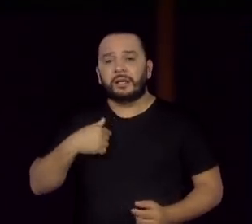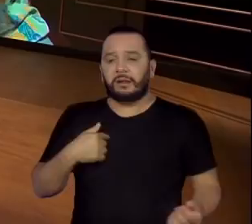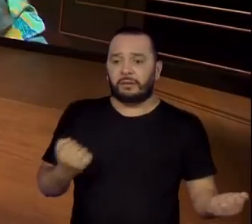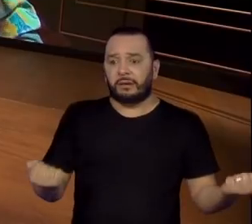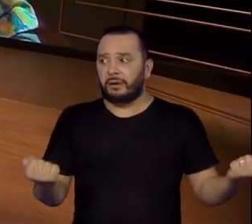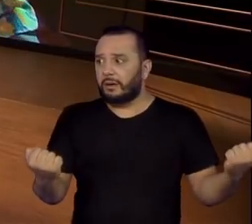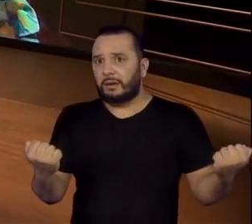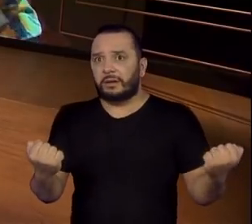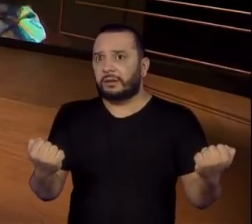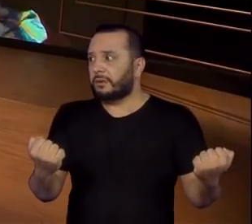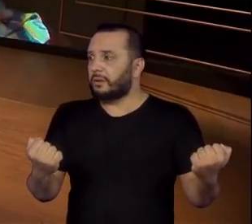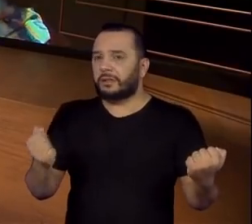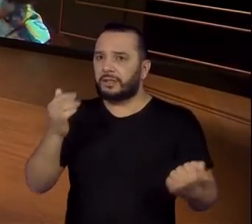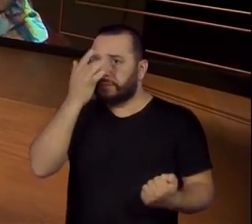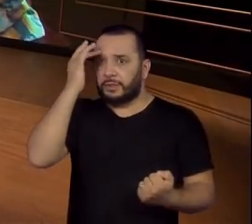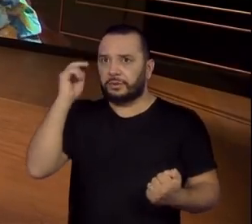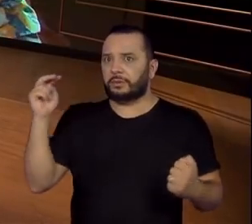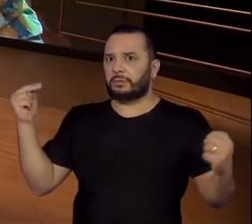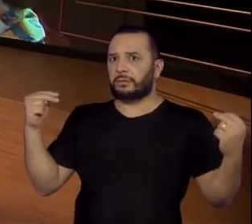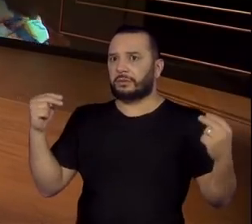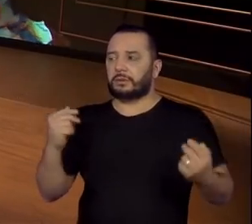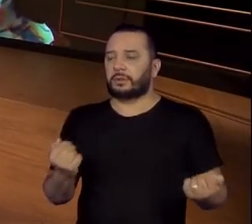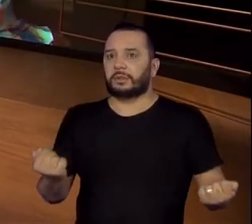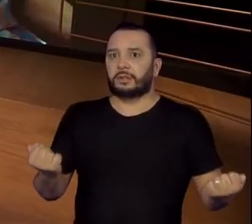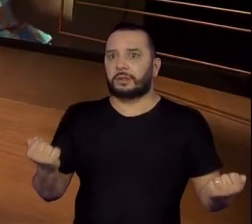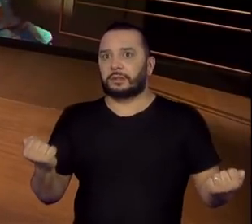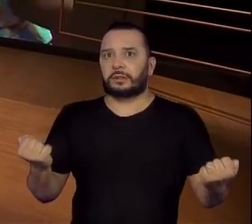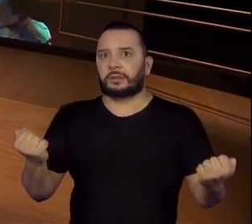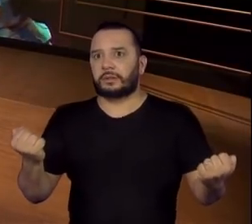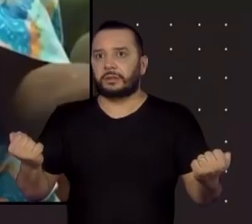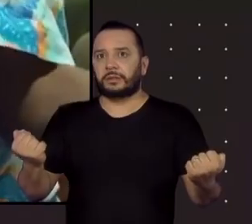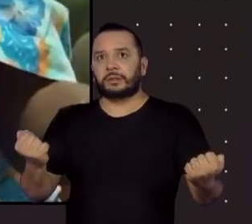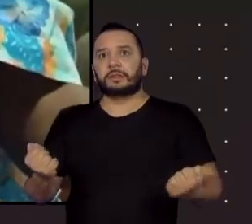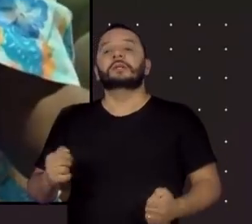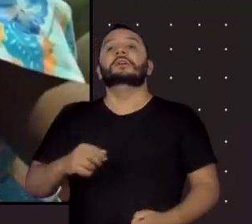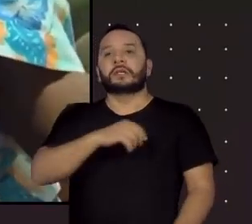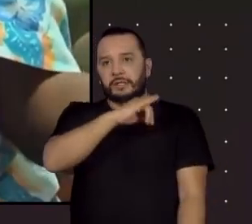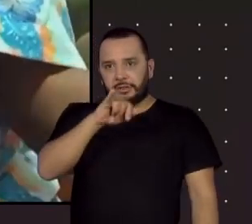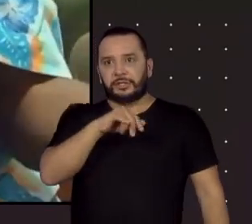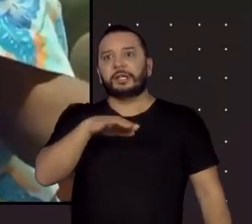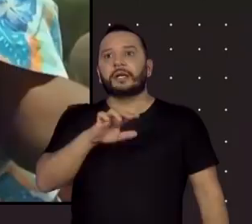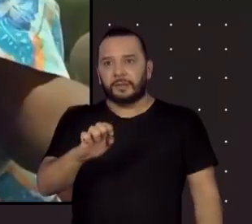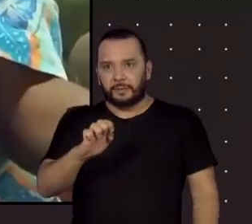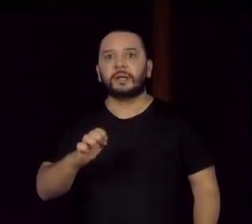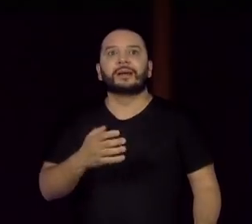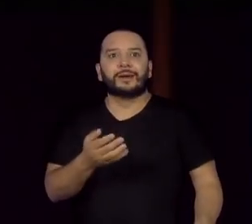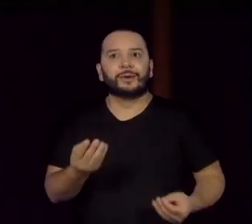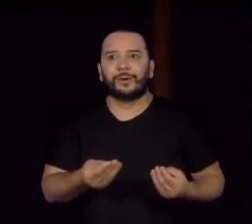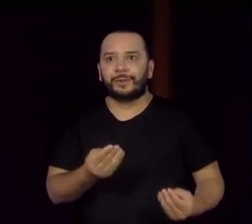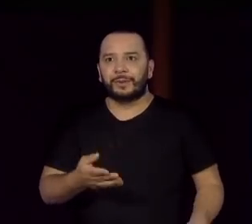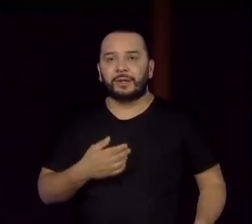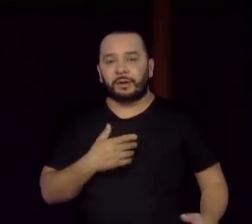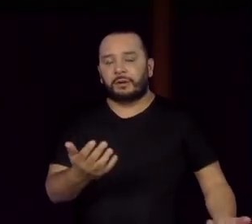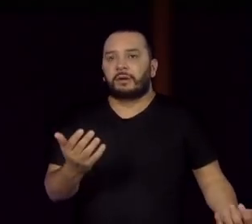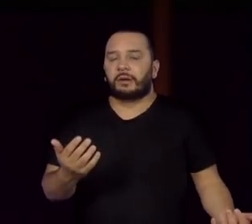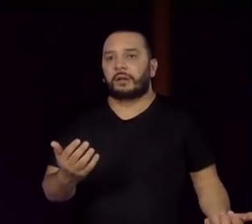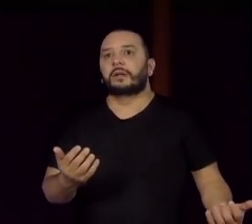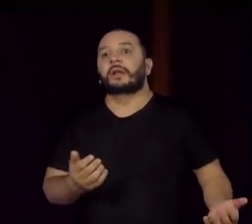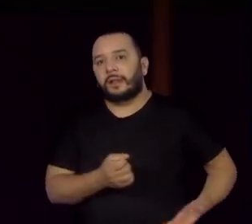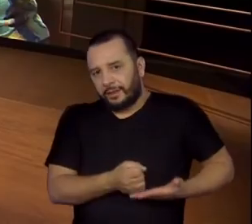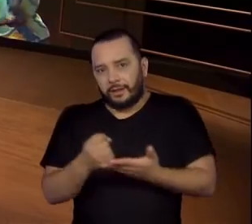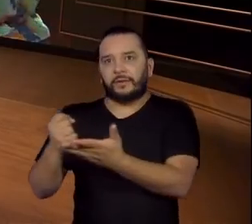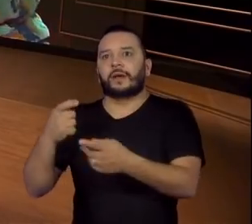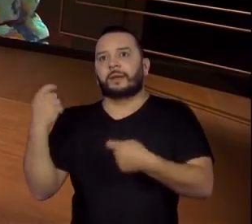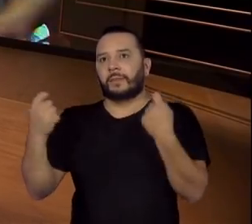Atravessamos a Nossa Senhora de Copacabana com a Janis Joplin no colo, assim, cara. E levei pra